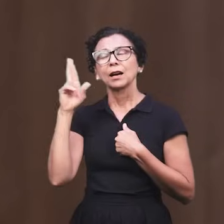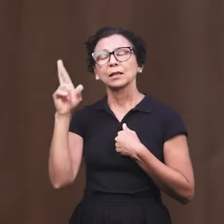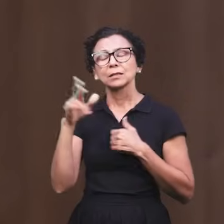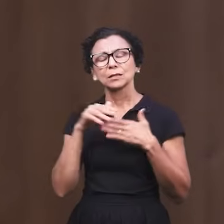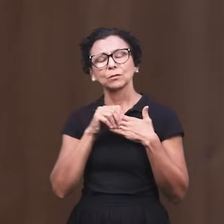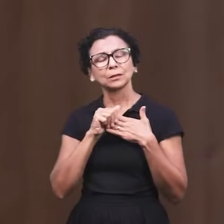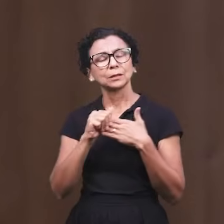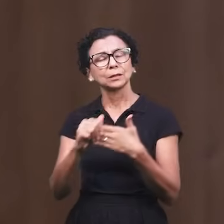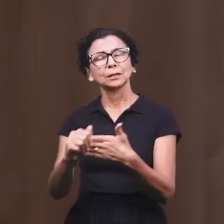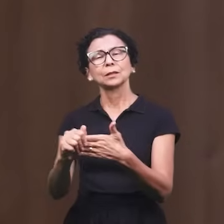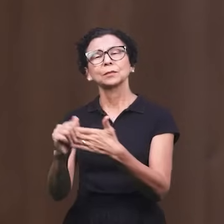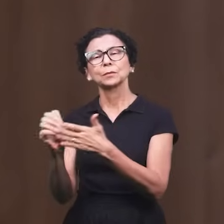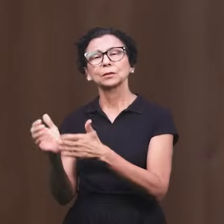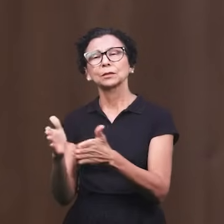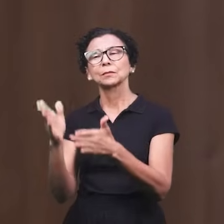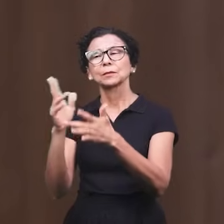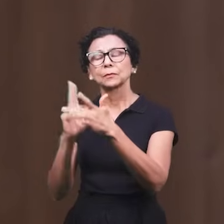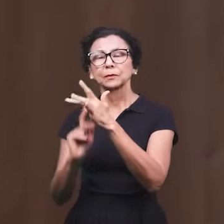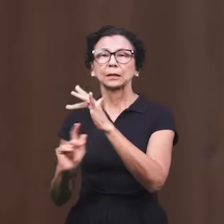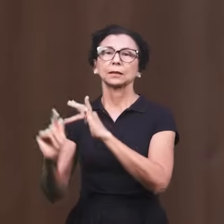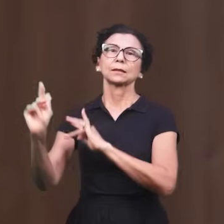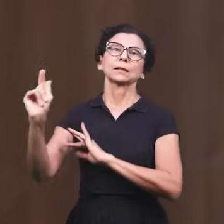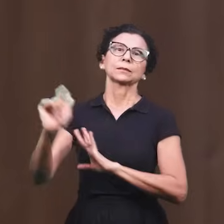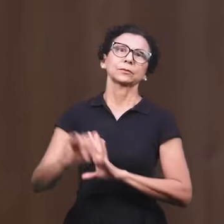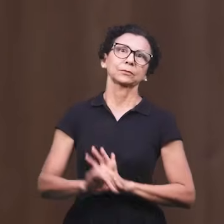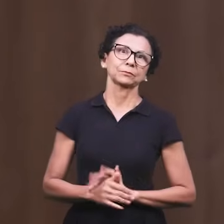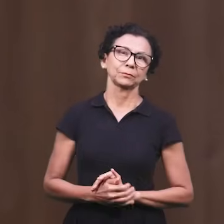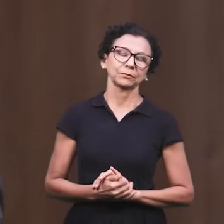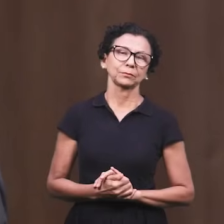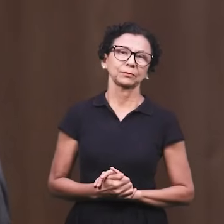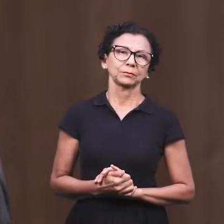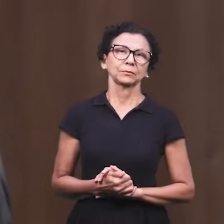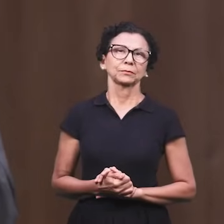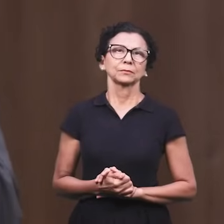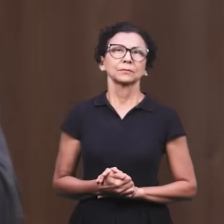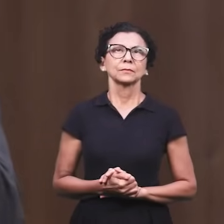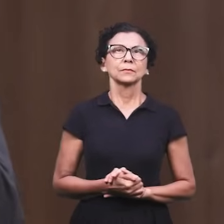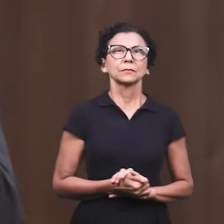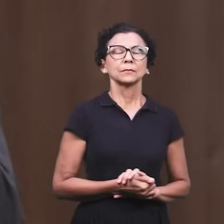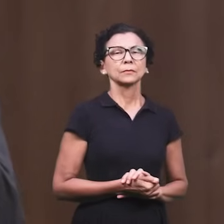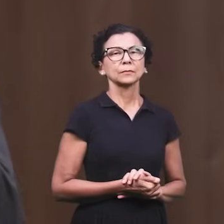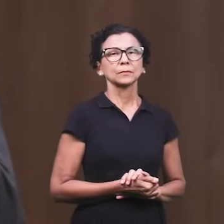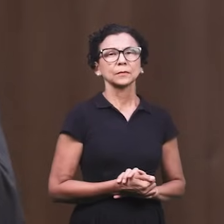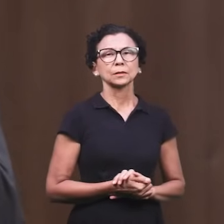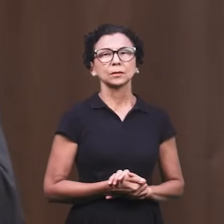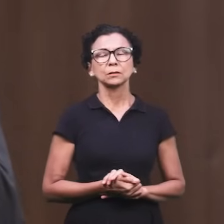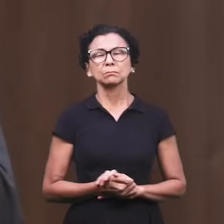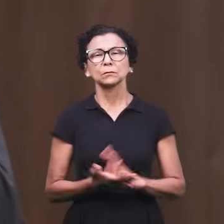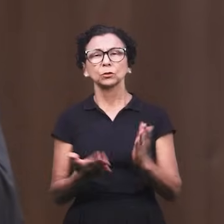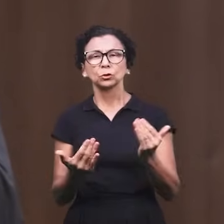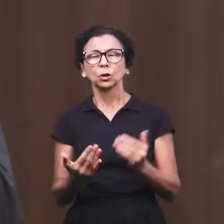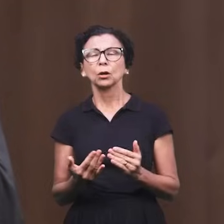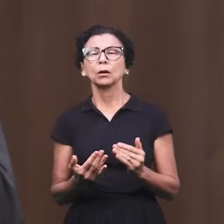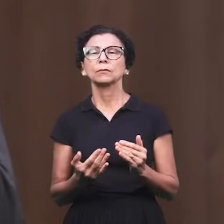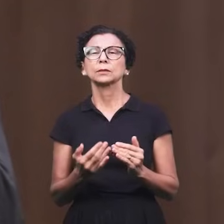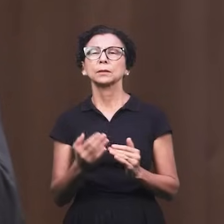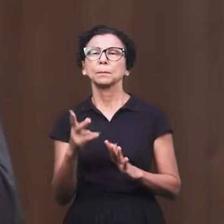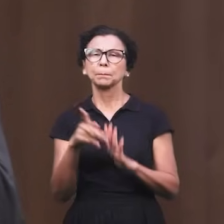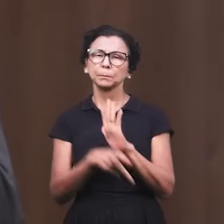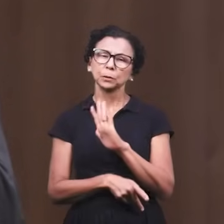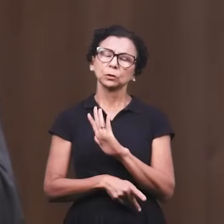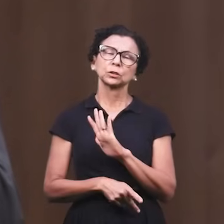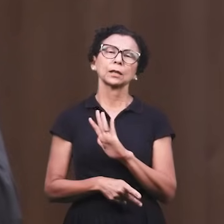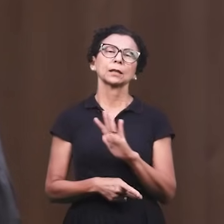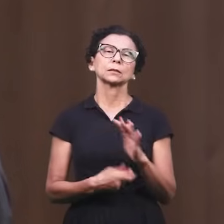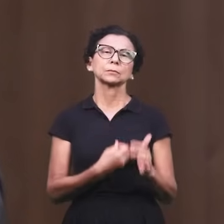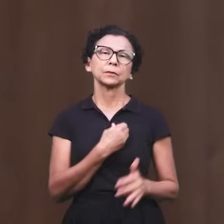pedindo, guia-me pelo caminho eterno. Então veja bem, você é um jovem, você tem os seus planos para a sua vida. O desejo do